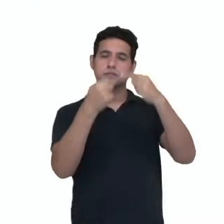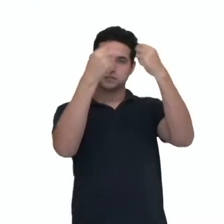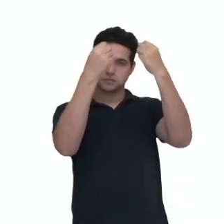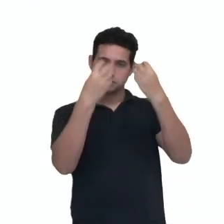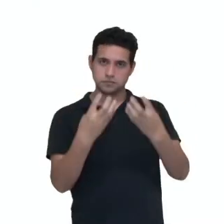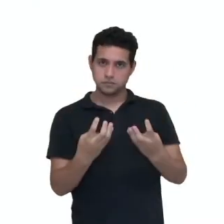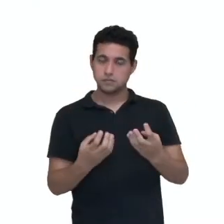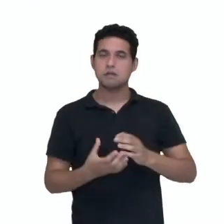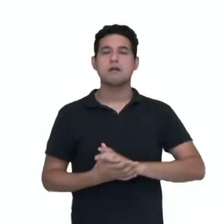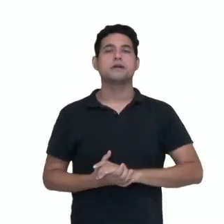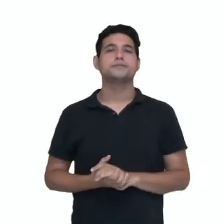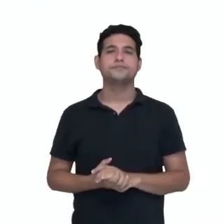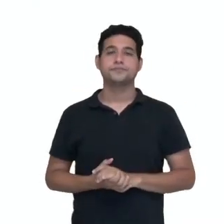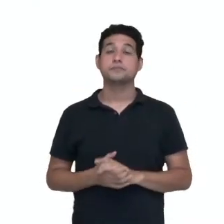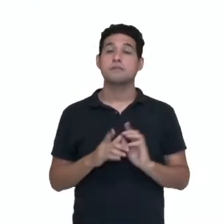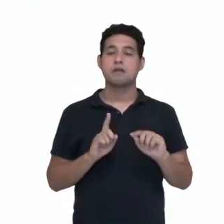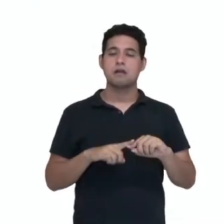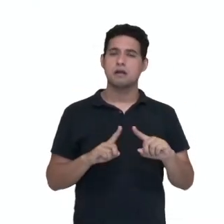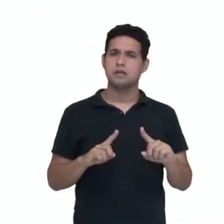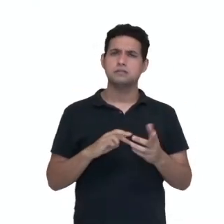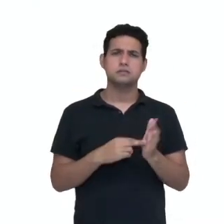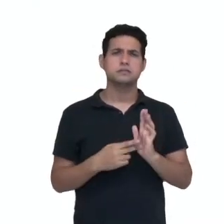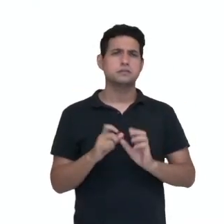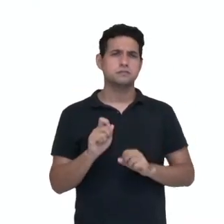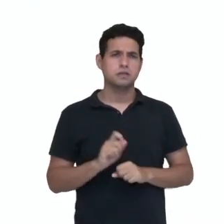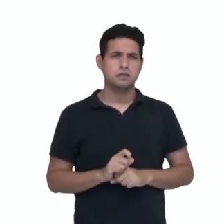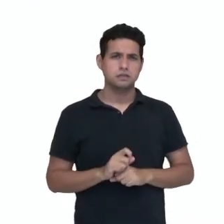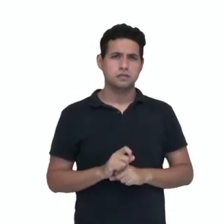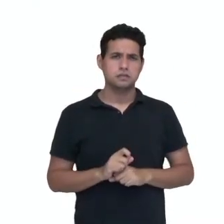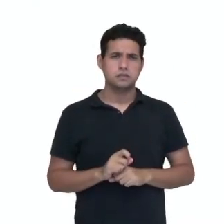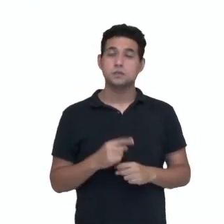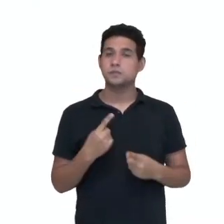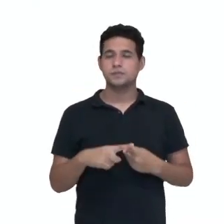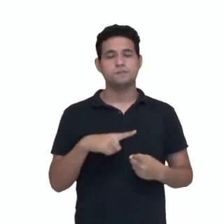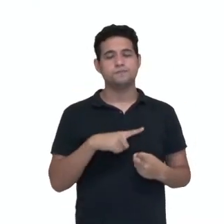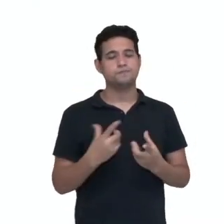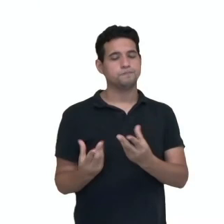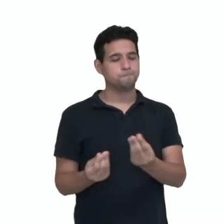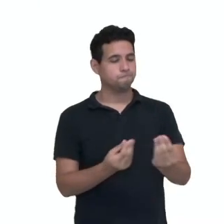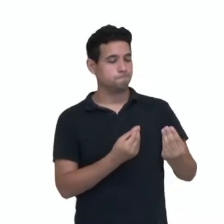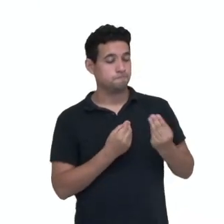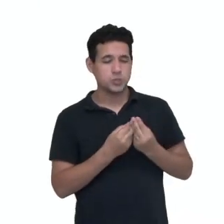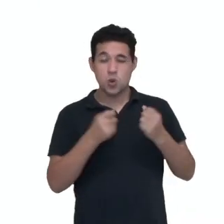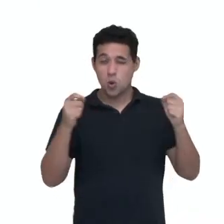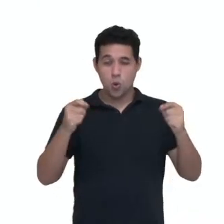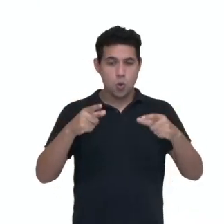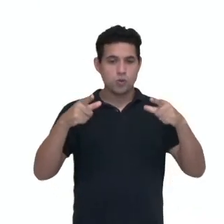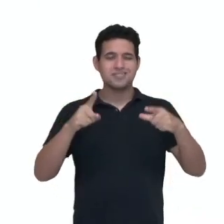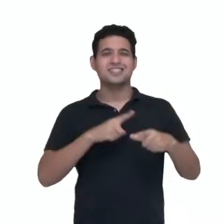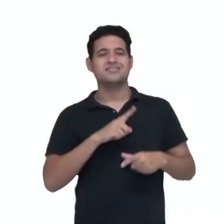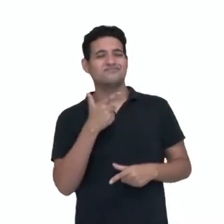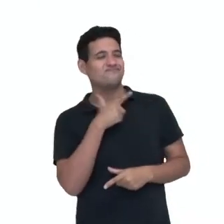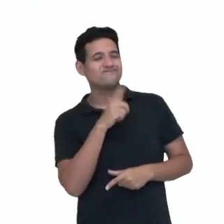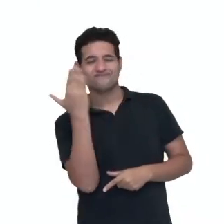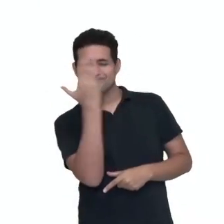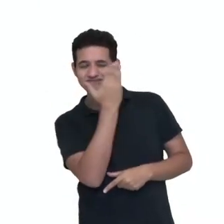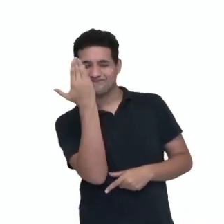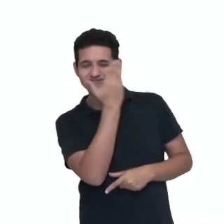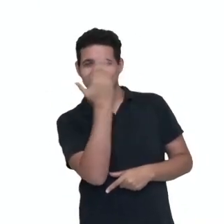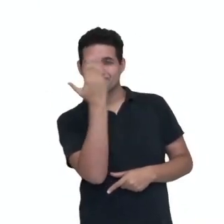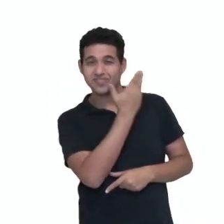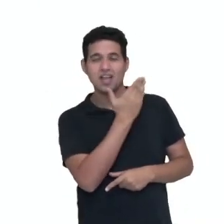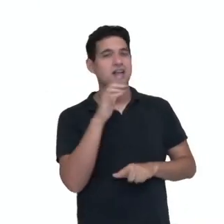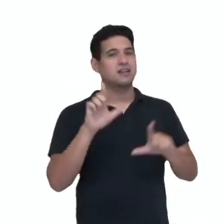vamos explicar. Pero todavía, porque había bastante luz que a gente no conseguía ver la tela